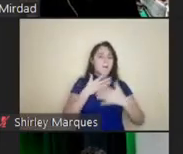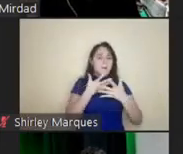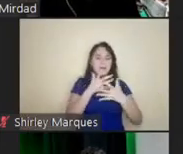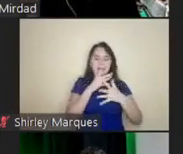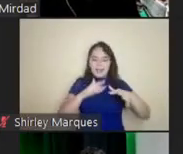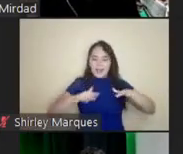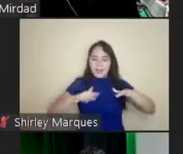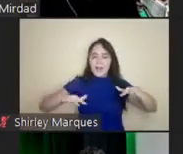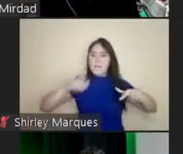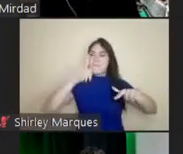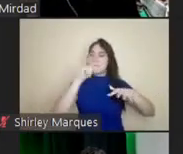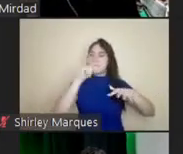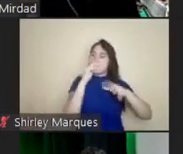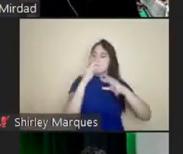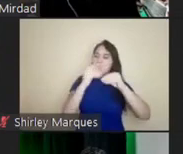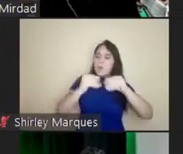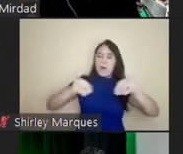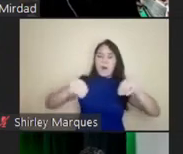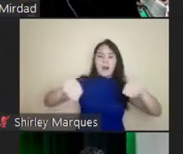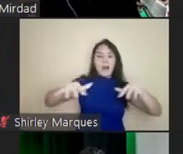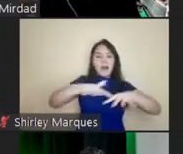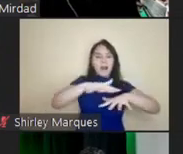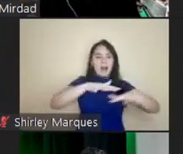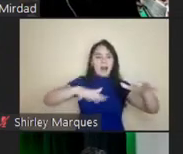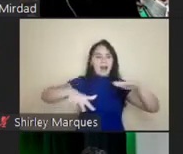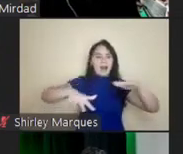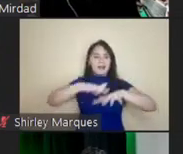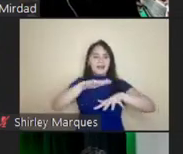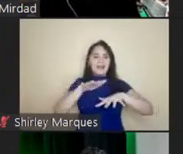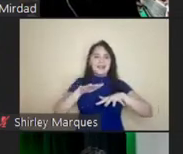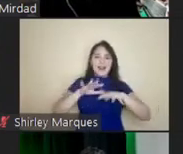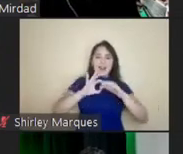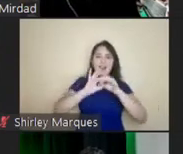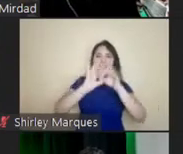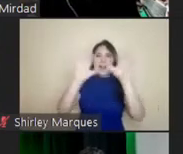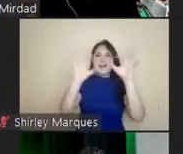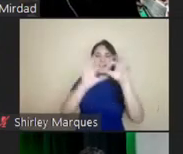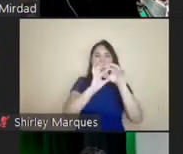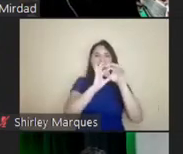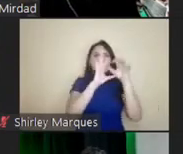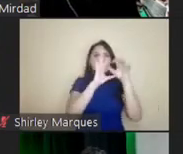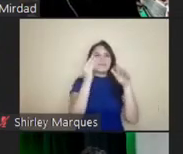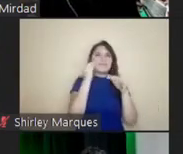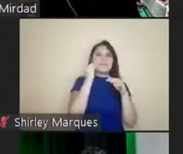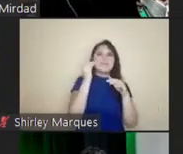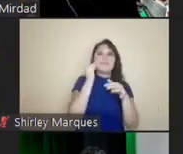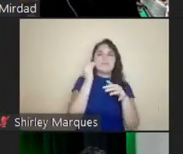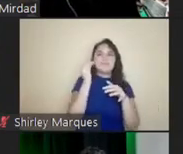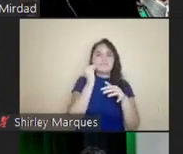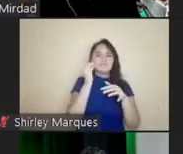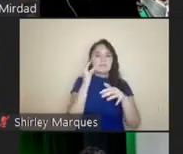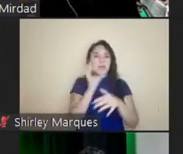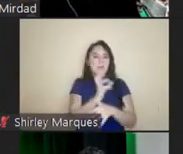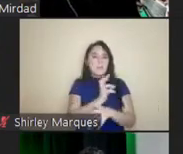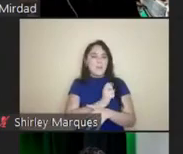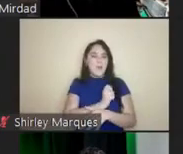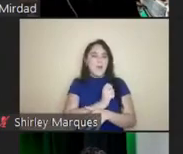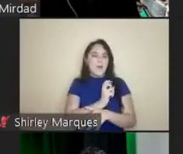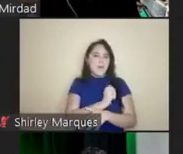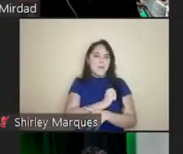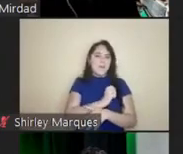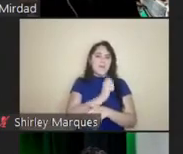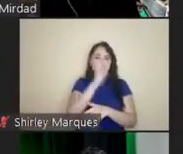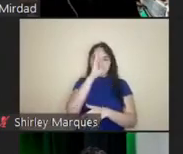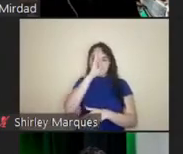voa é igual, sem ter pudor. Buscando roteiros que levem amor, navego no meu barco rumo ao teu mar.